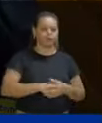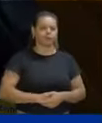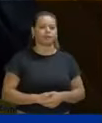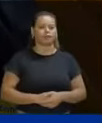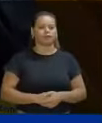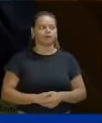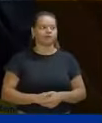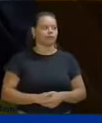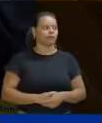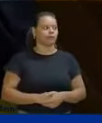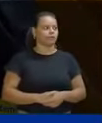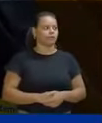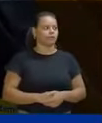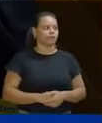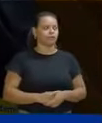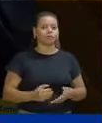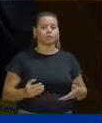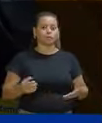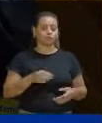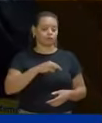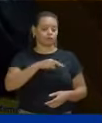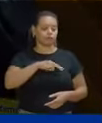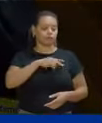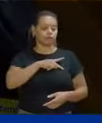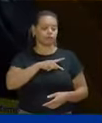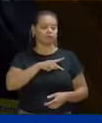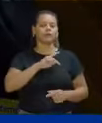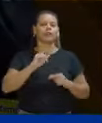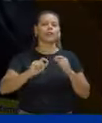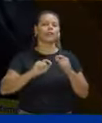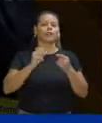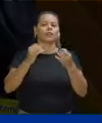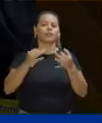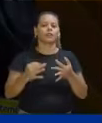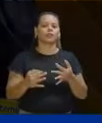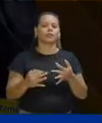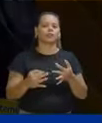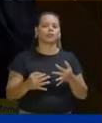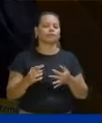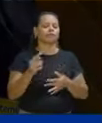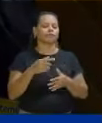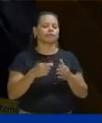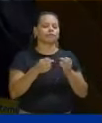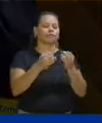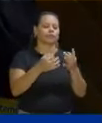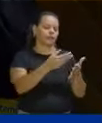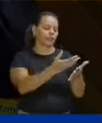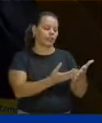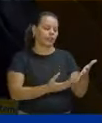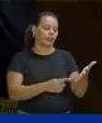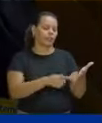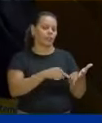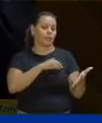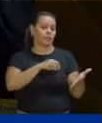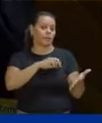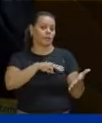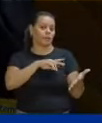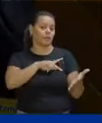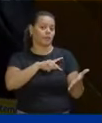Normande indicou em Souza. seu parecer que a petição deveria ser extinta, por não se adequar ao caso em